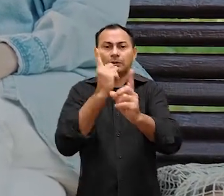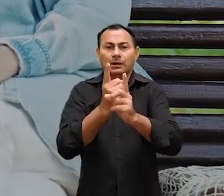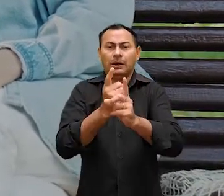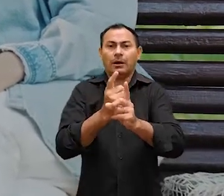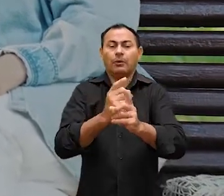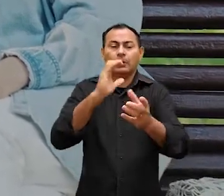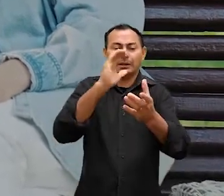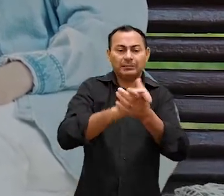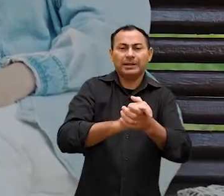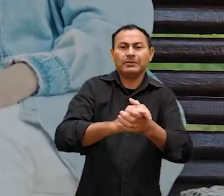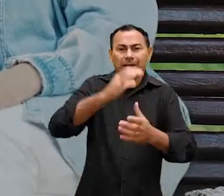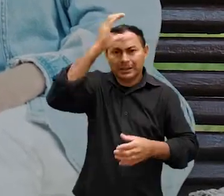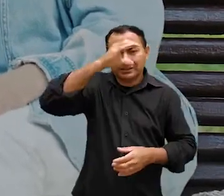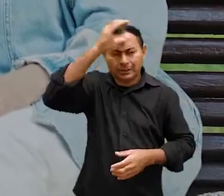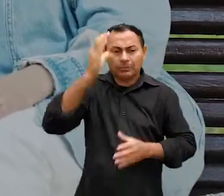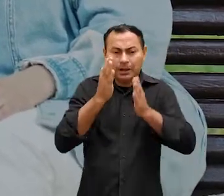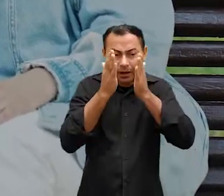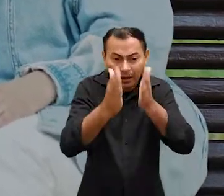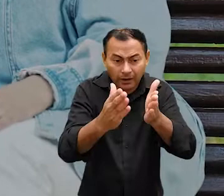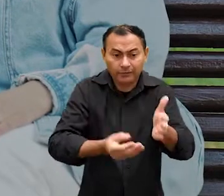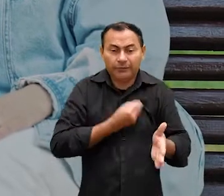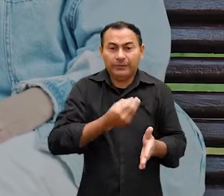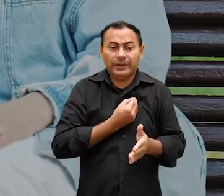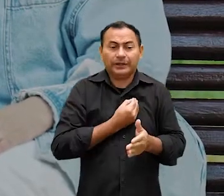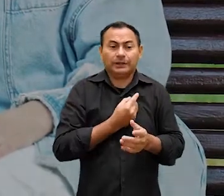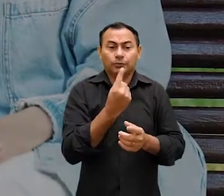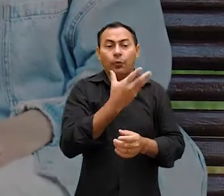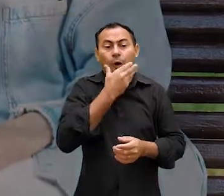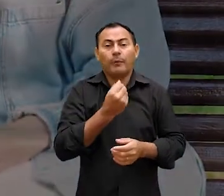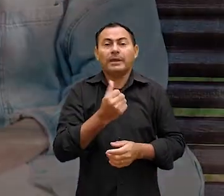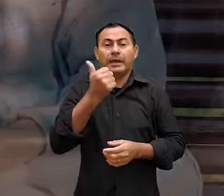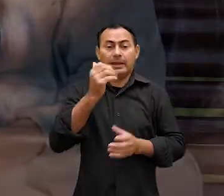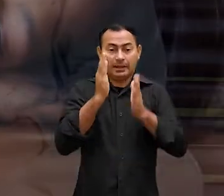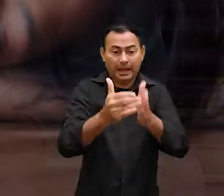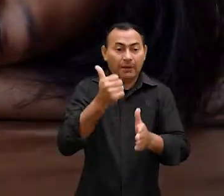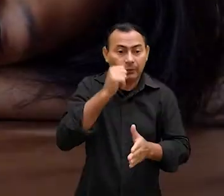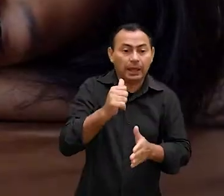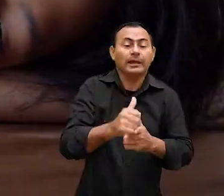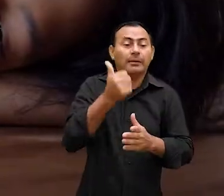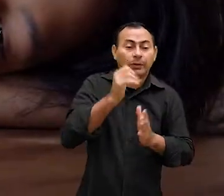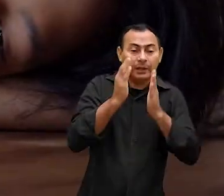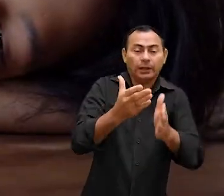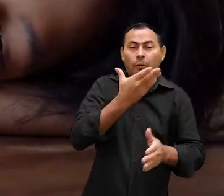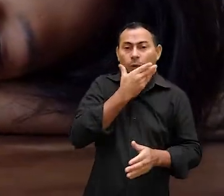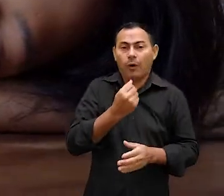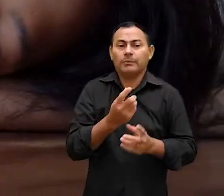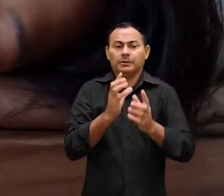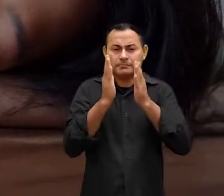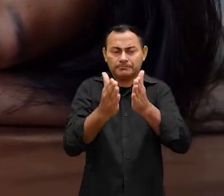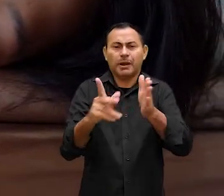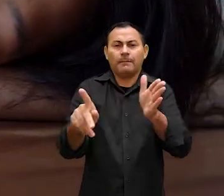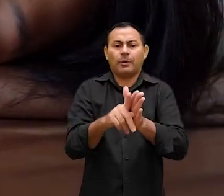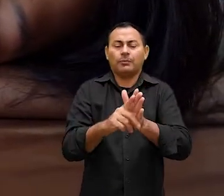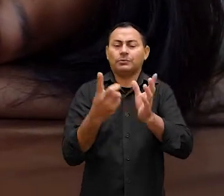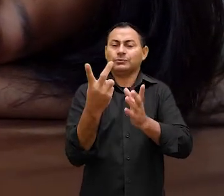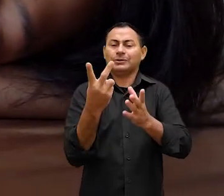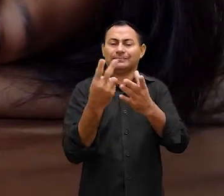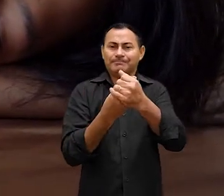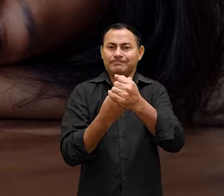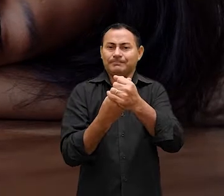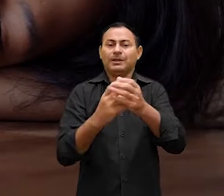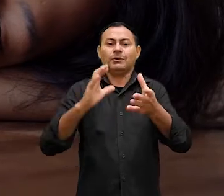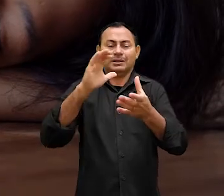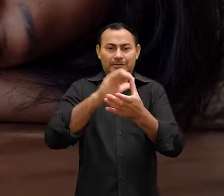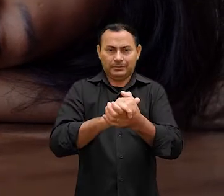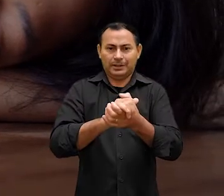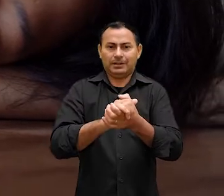é construído quando o centro da vida de um é o outro. Se o centro de vida de um deles for ele mesmo, o casamento